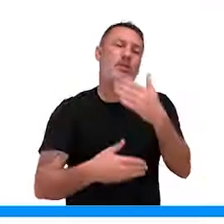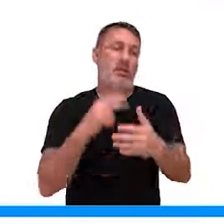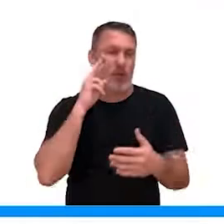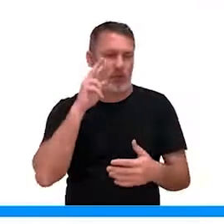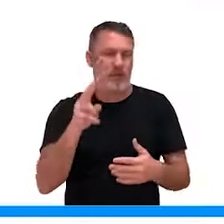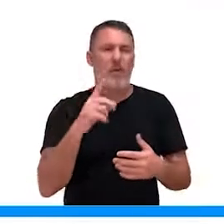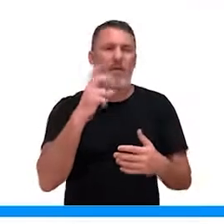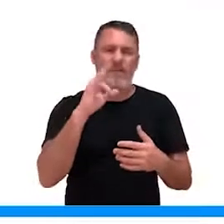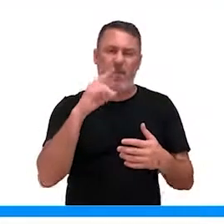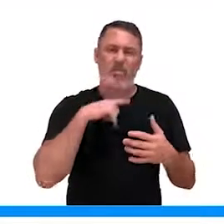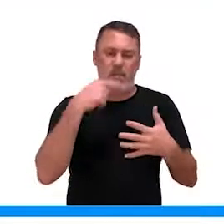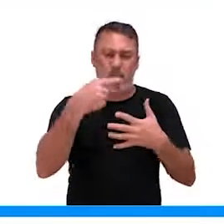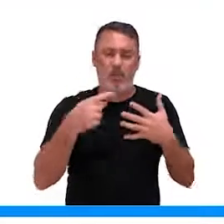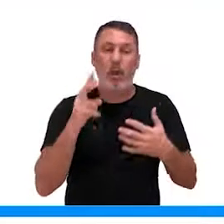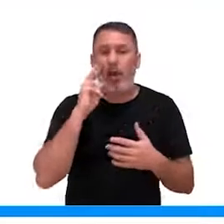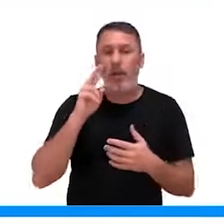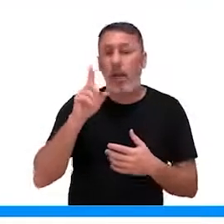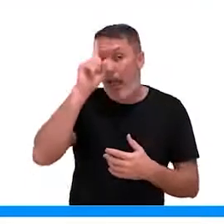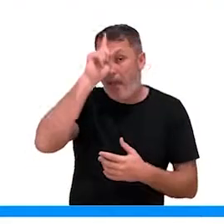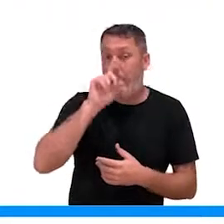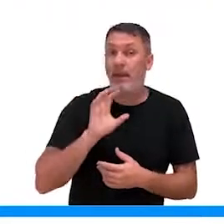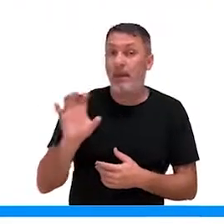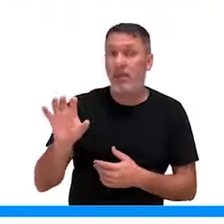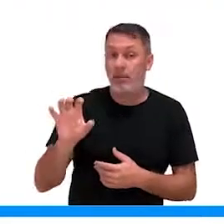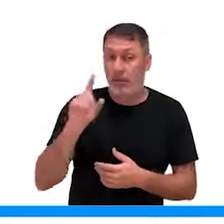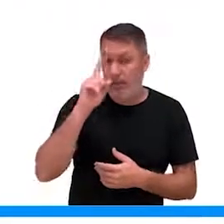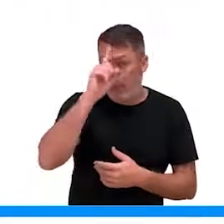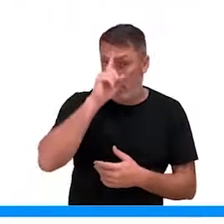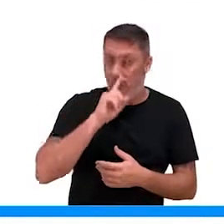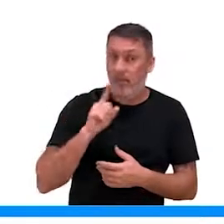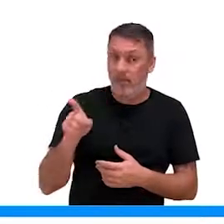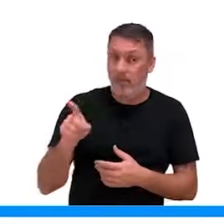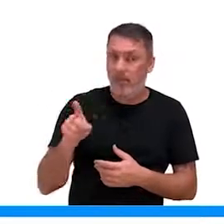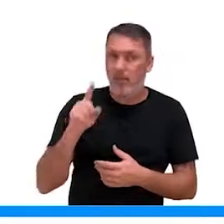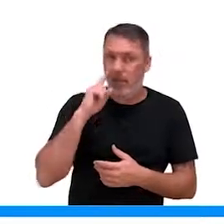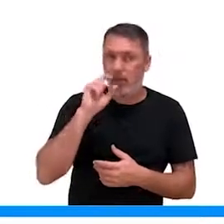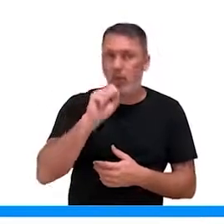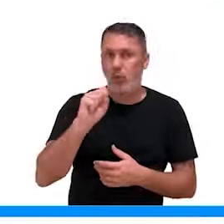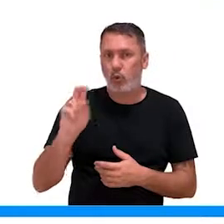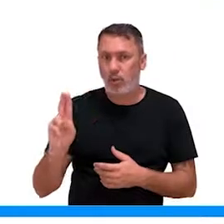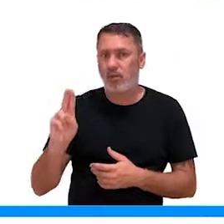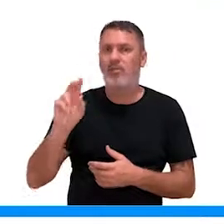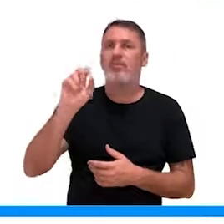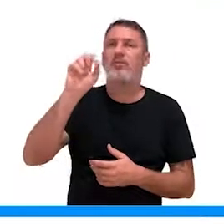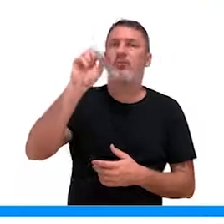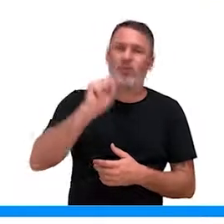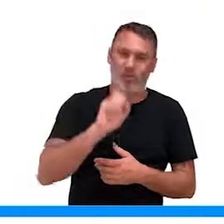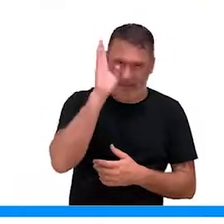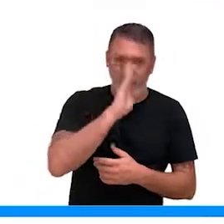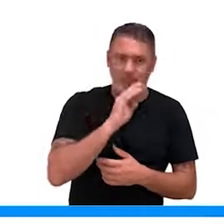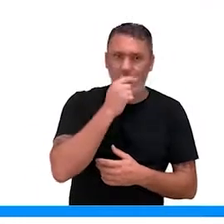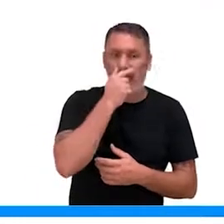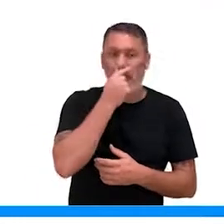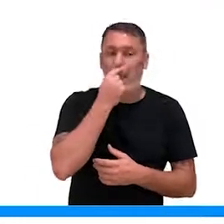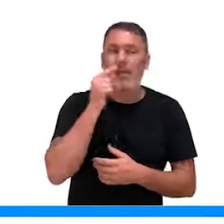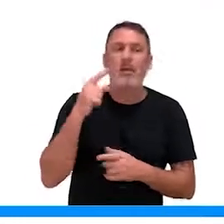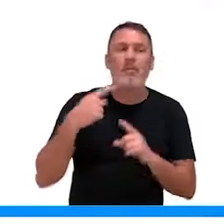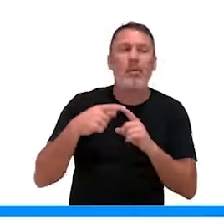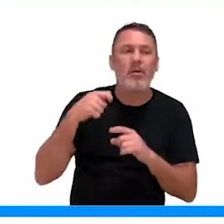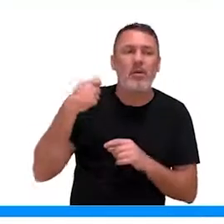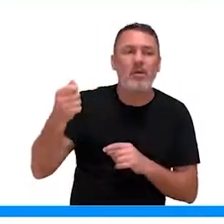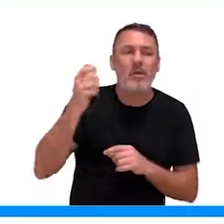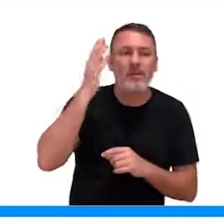Nós vamos destacar aqui a região concentrada, que é a região sudeste e sul do Brasil. que é uma região que o professor Milton